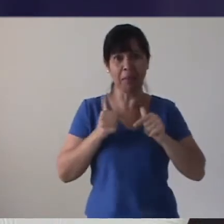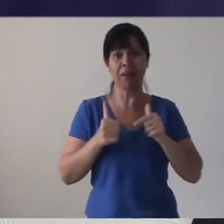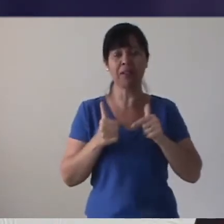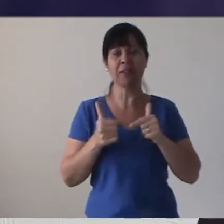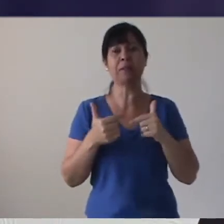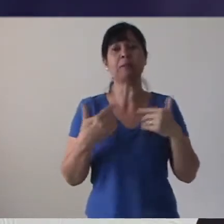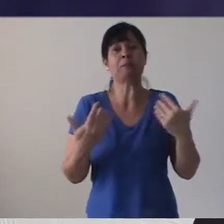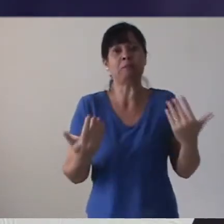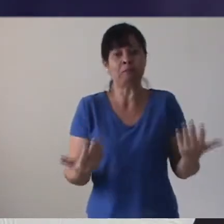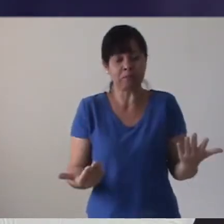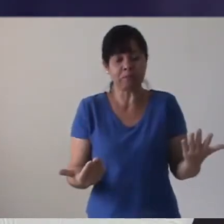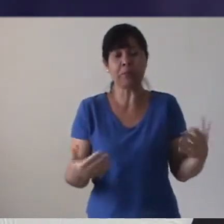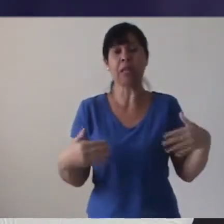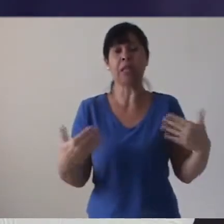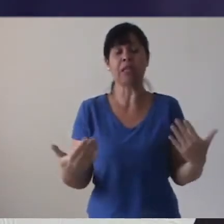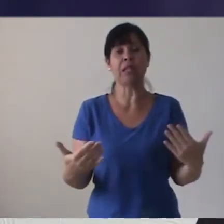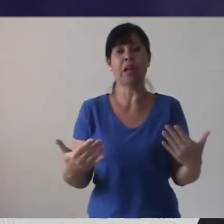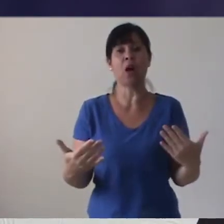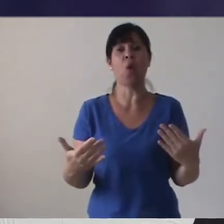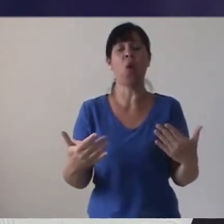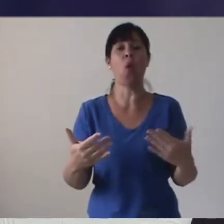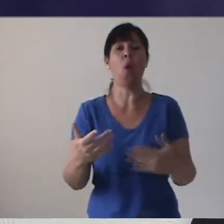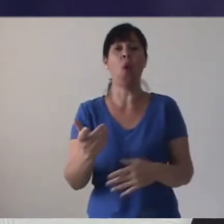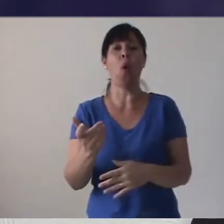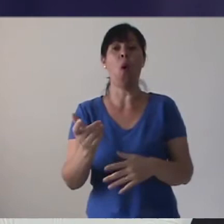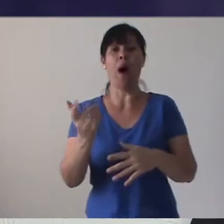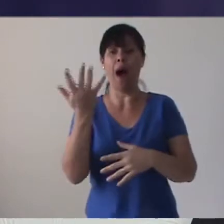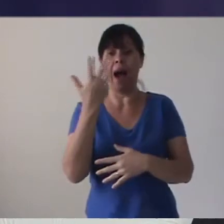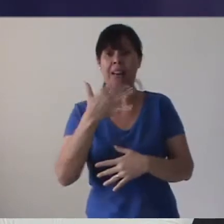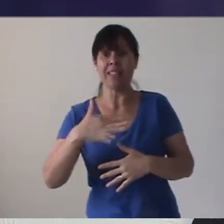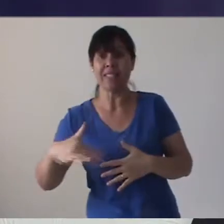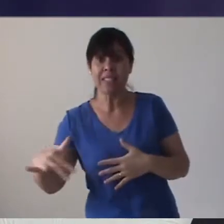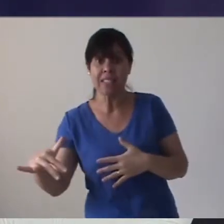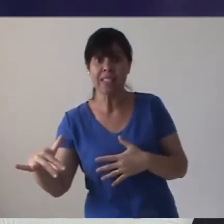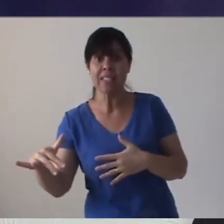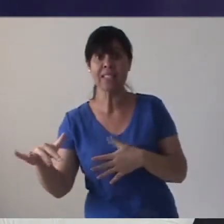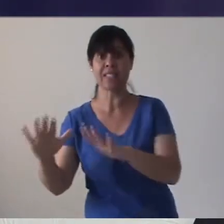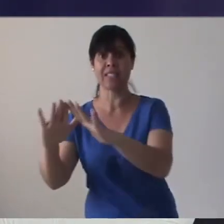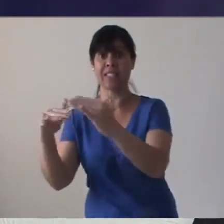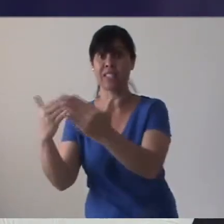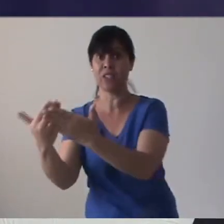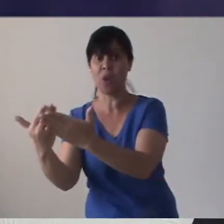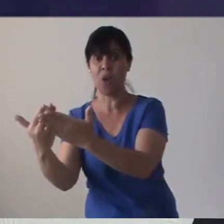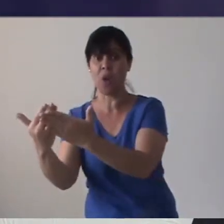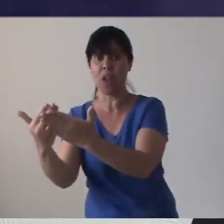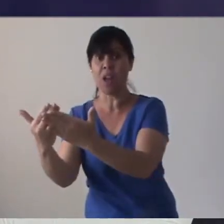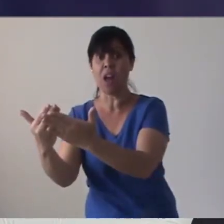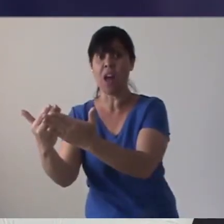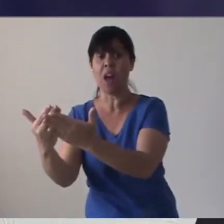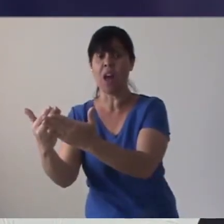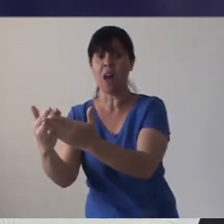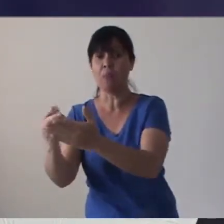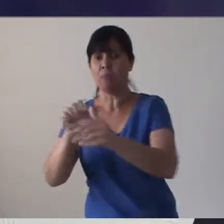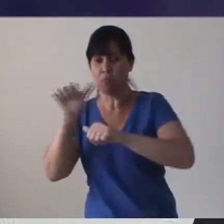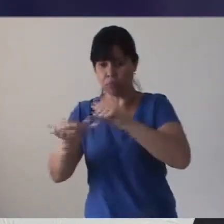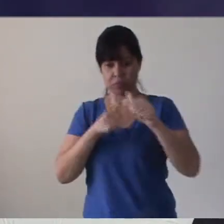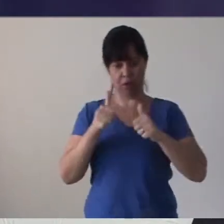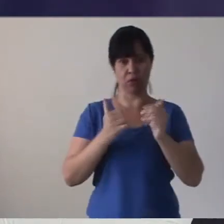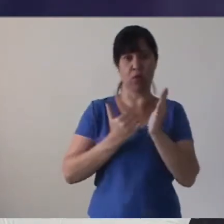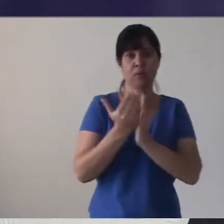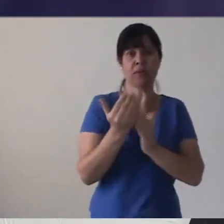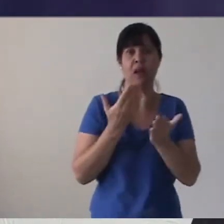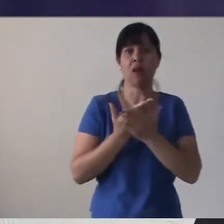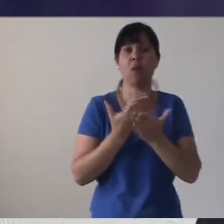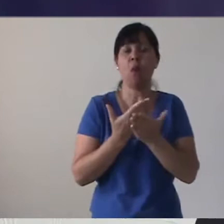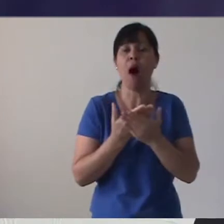De um dia para o outro, as crianças passaram da sala de aula para ter aula pelo monitor, né? Ou seja, pelo